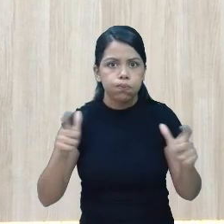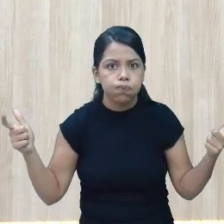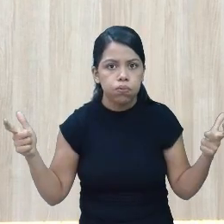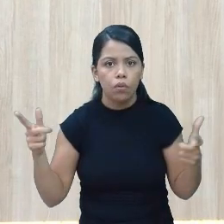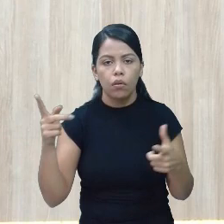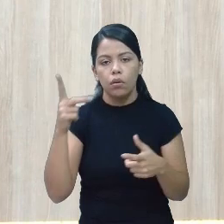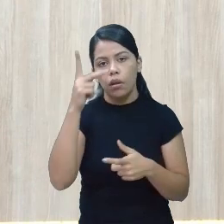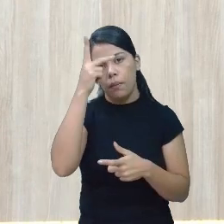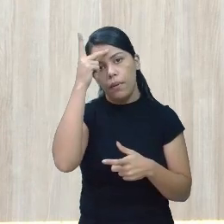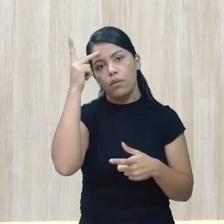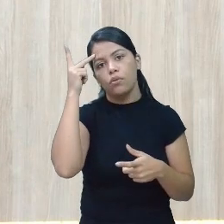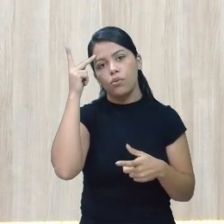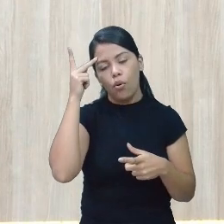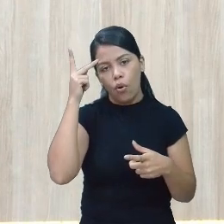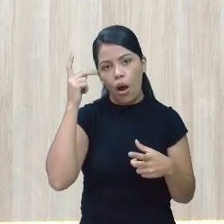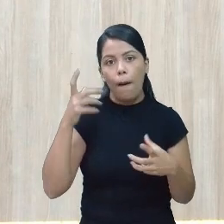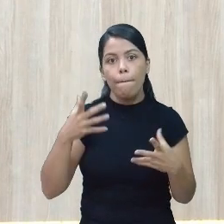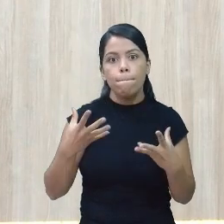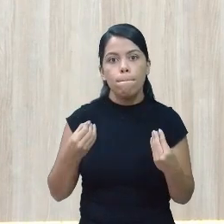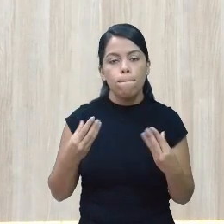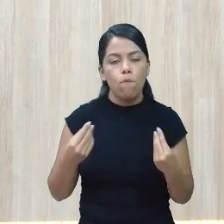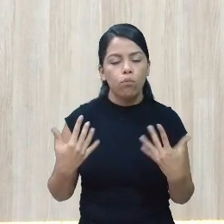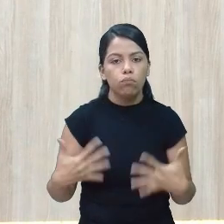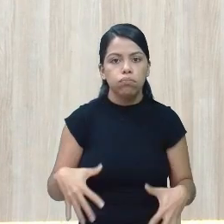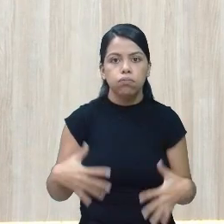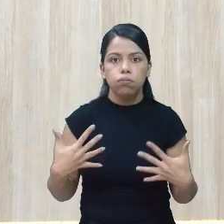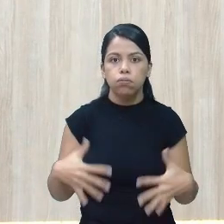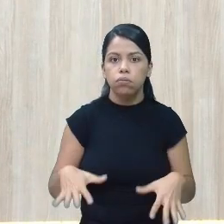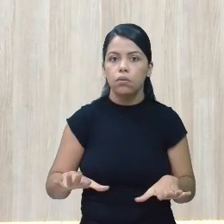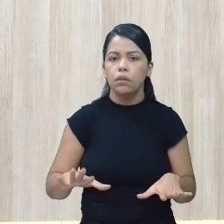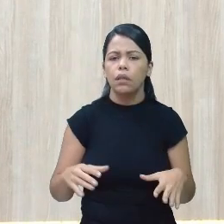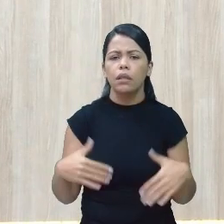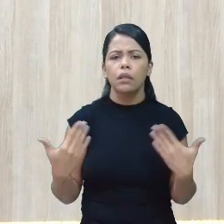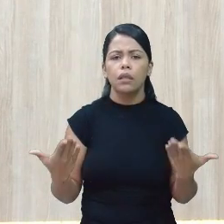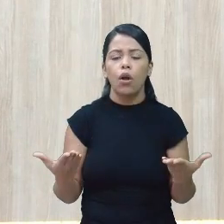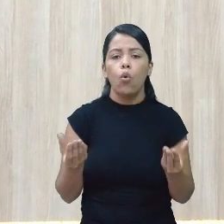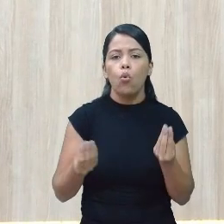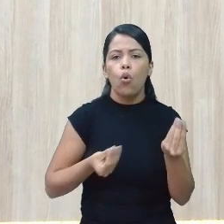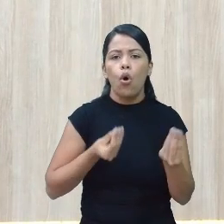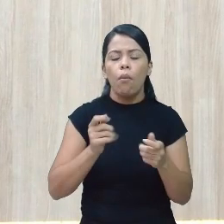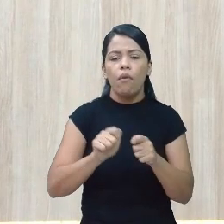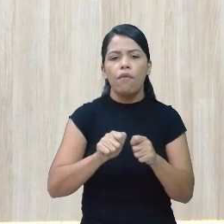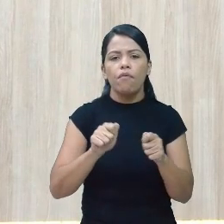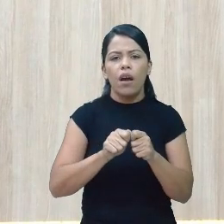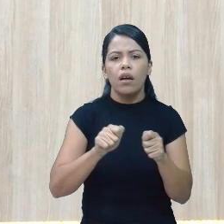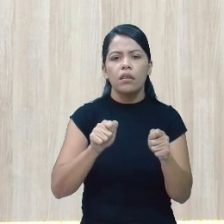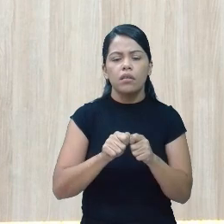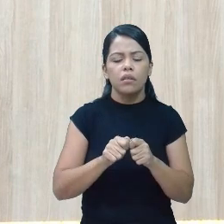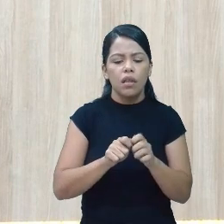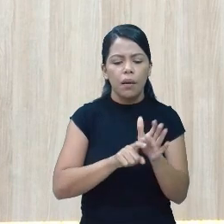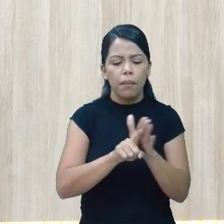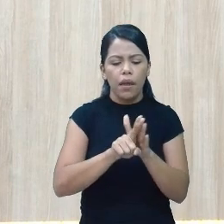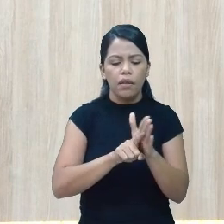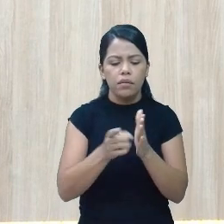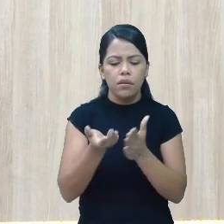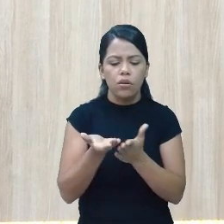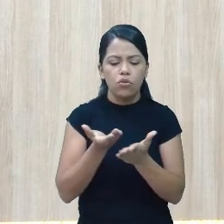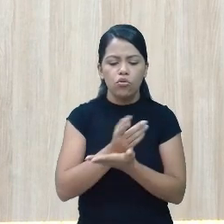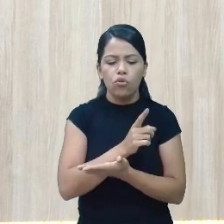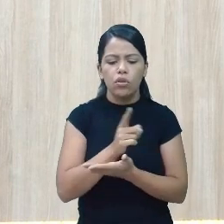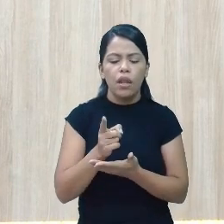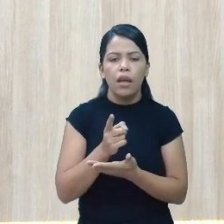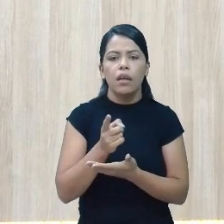envolvidas. E como é que a gente faz a análise dessa quantidade muito grande de informações a partir do olhar